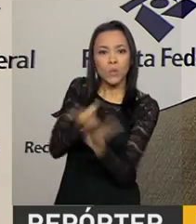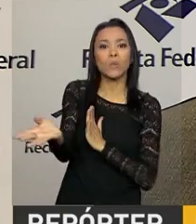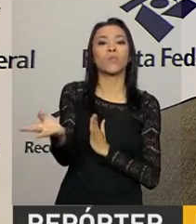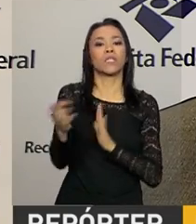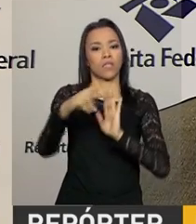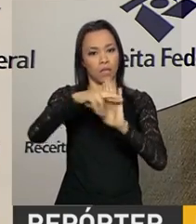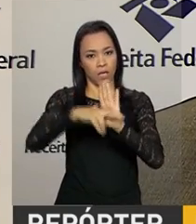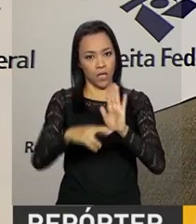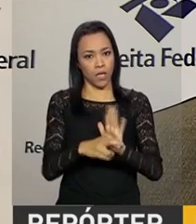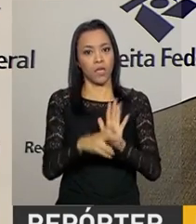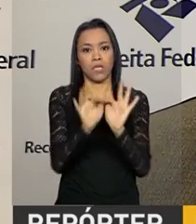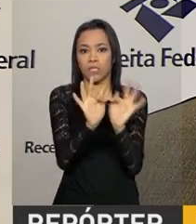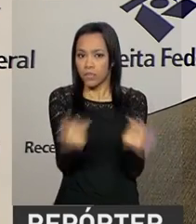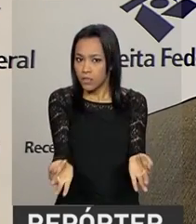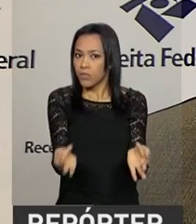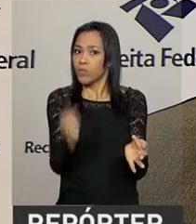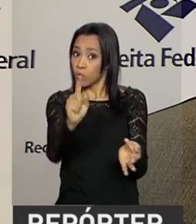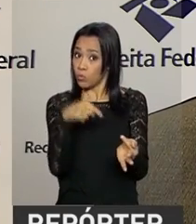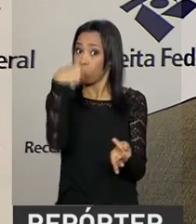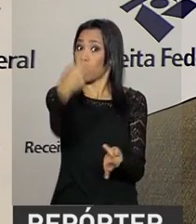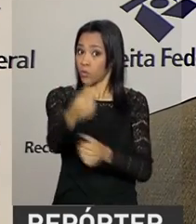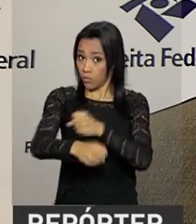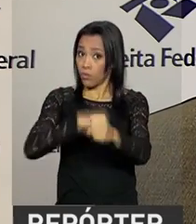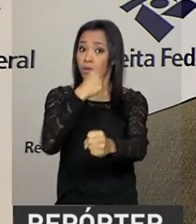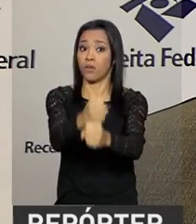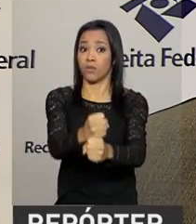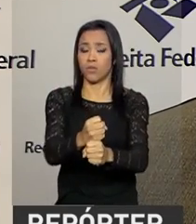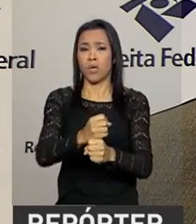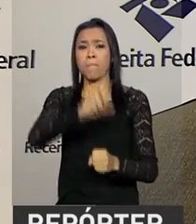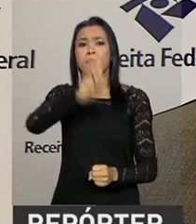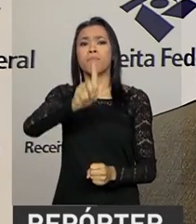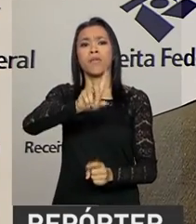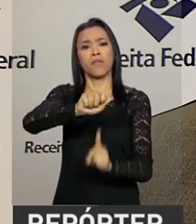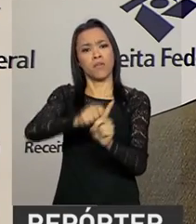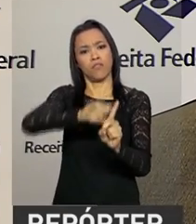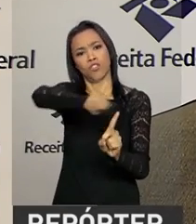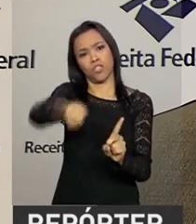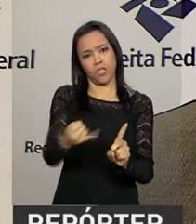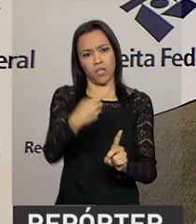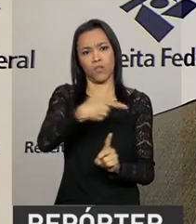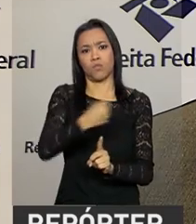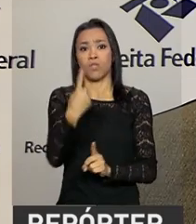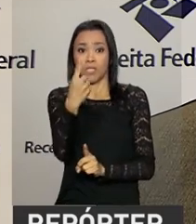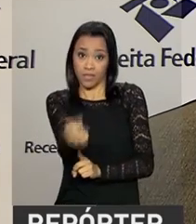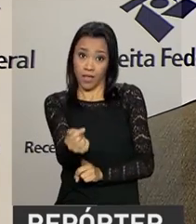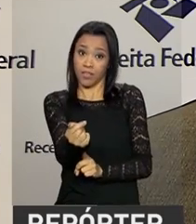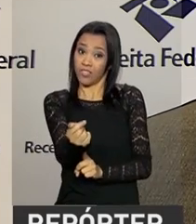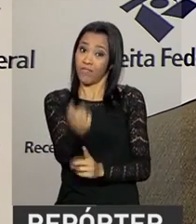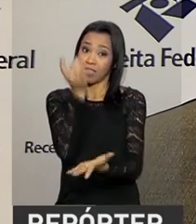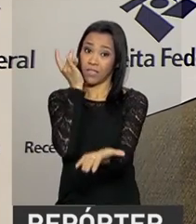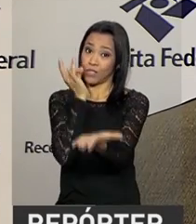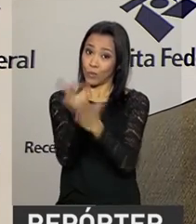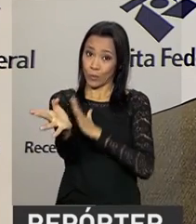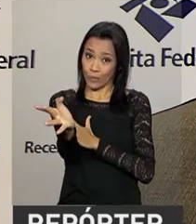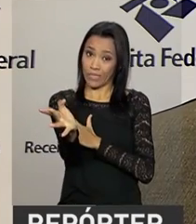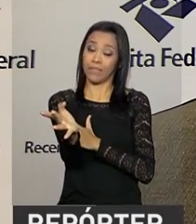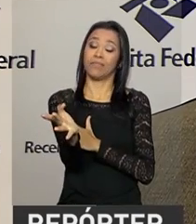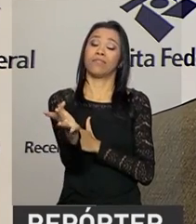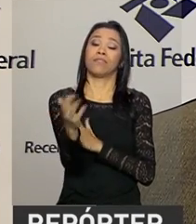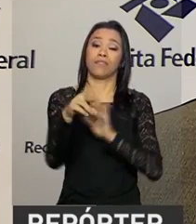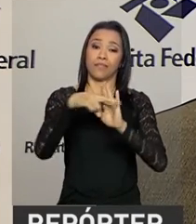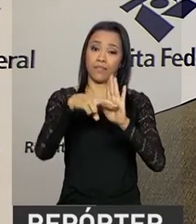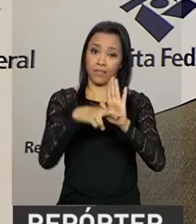nacional no ano que vem nem a partir do dia 1º de janeiro de 2017 elas não serão mais